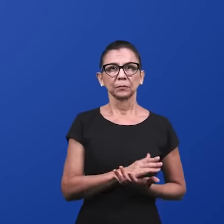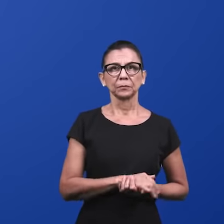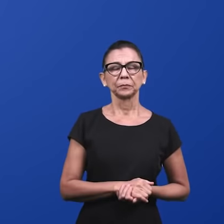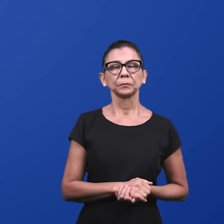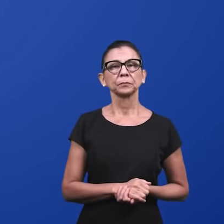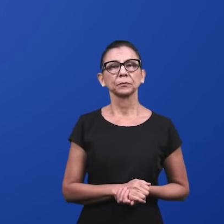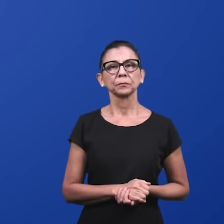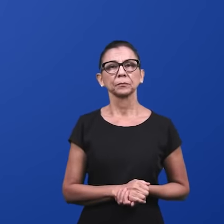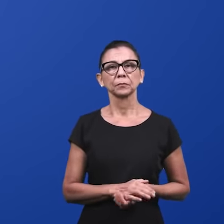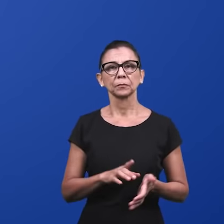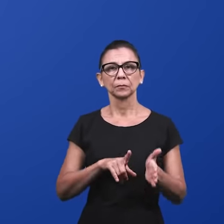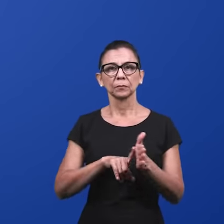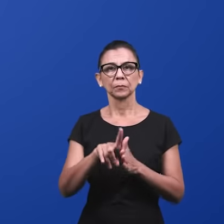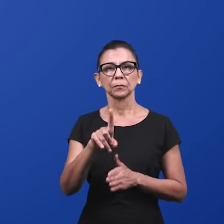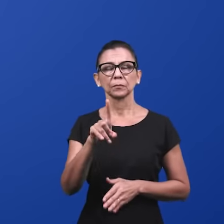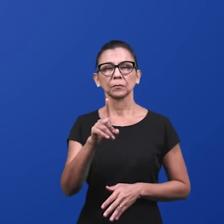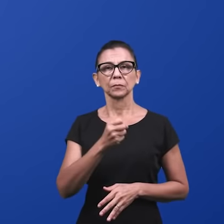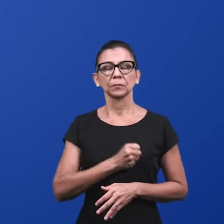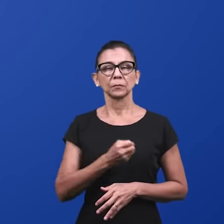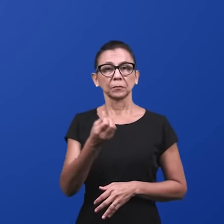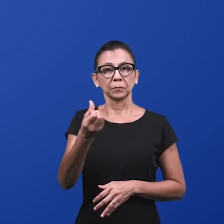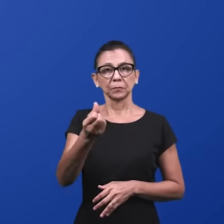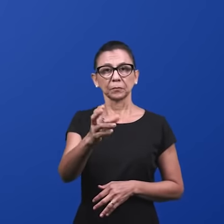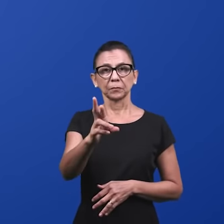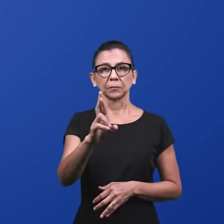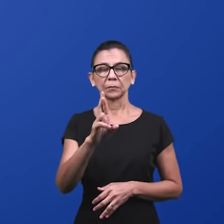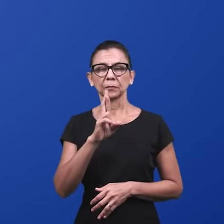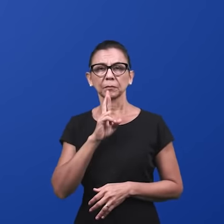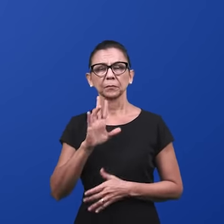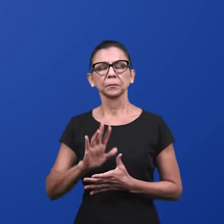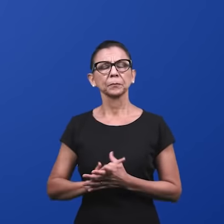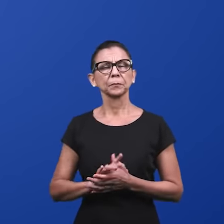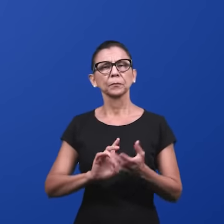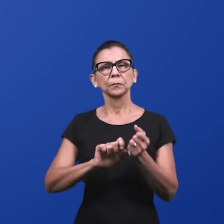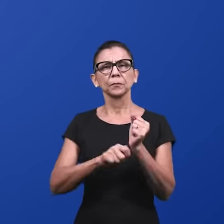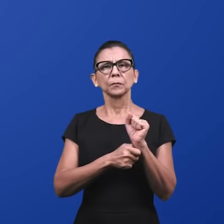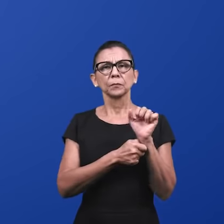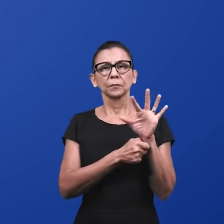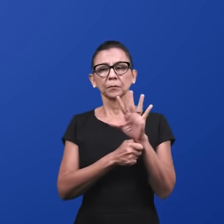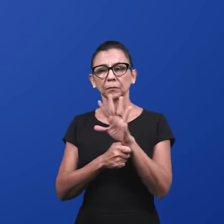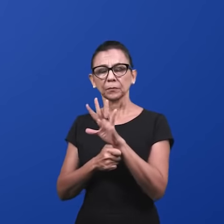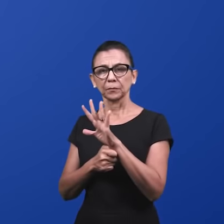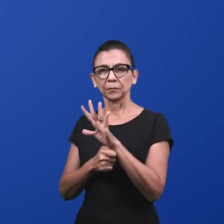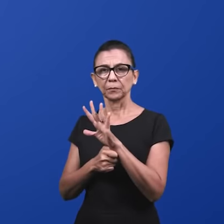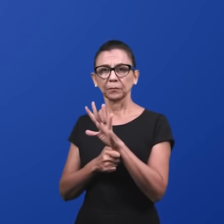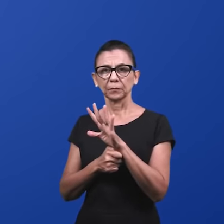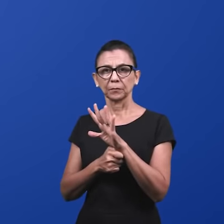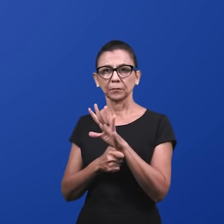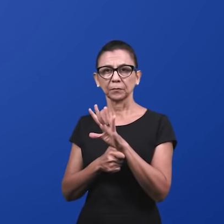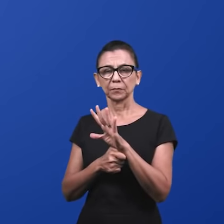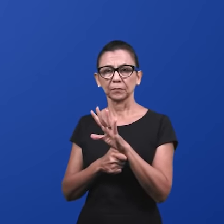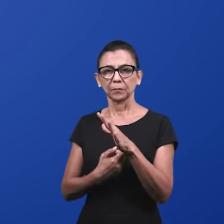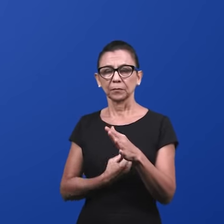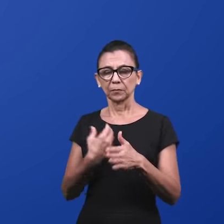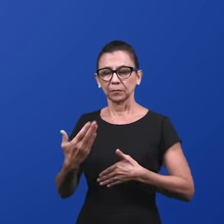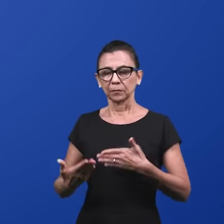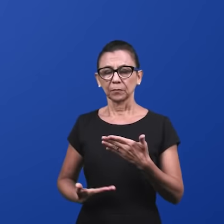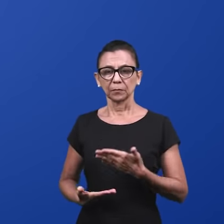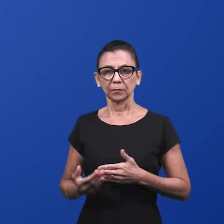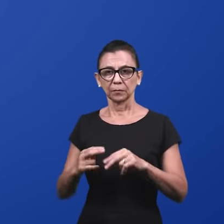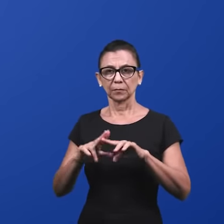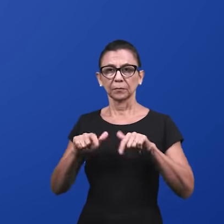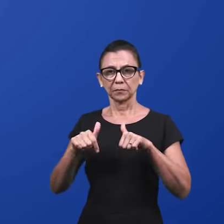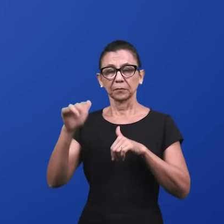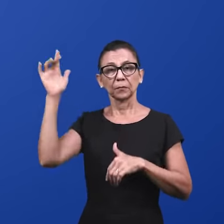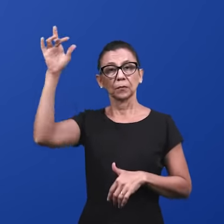à pergunta de número 6, o mistério se revela na vida do crente através de uma manifestação do